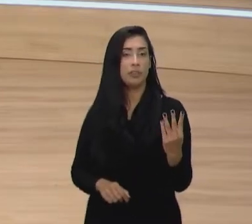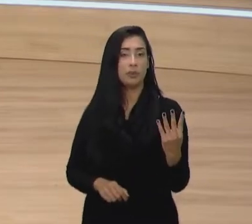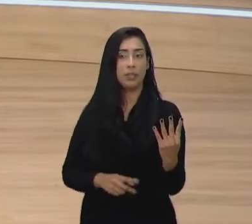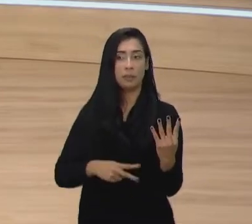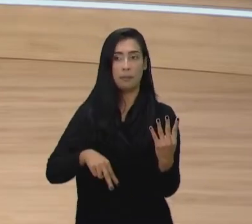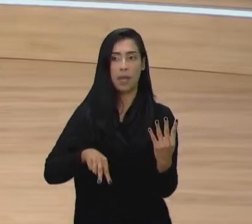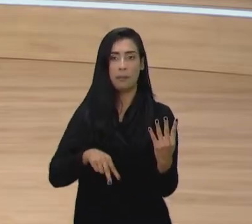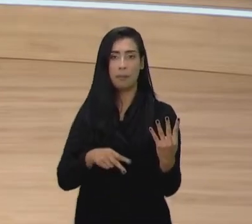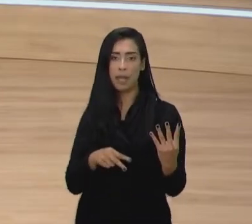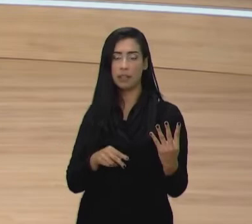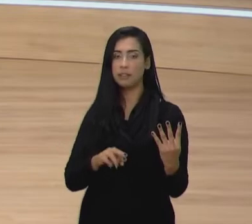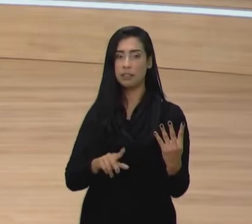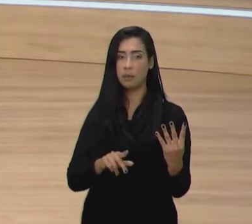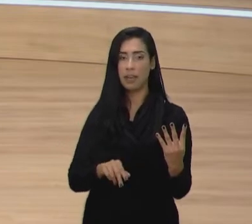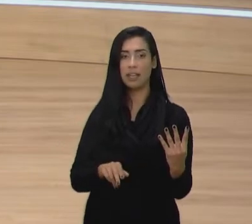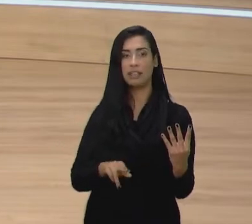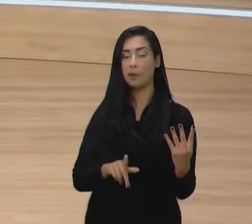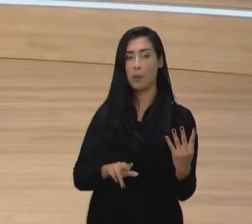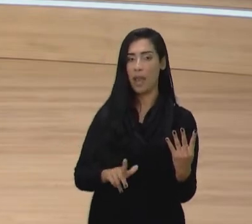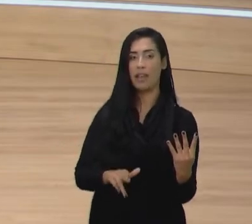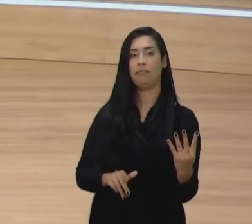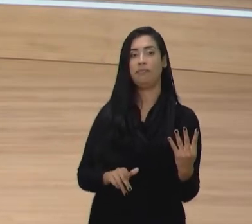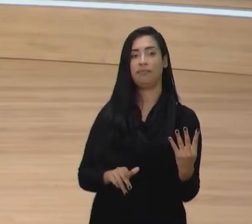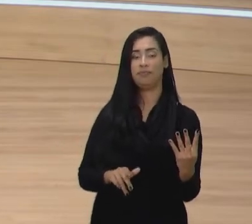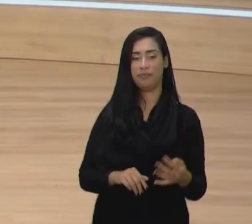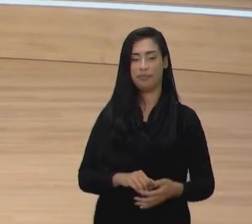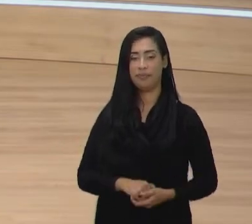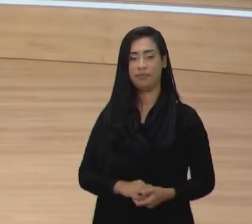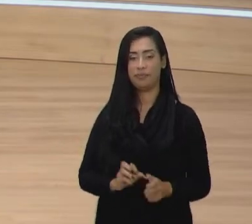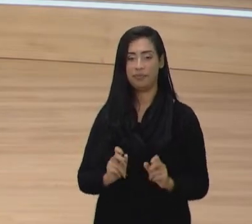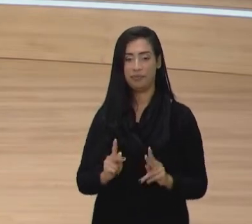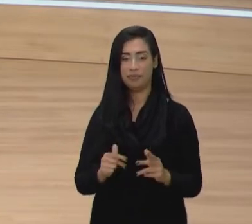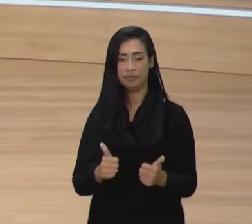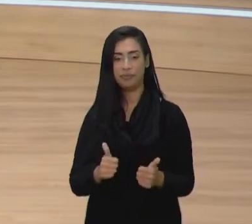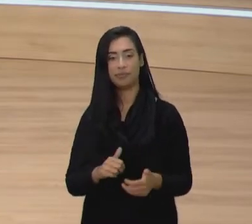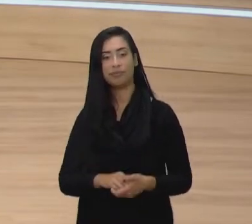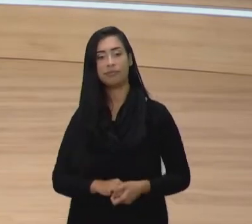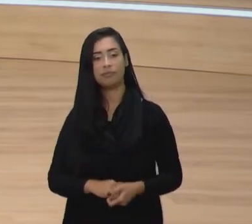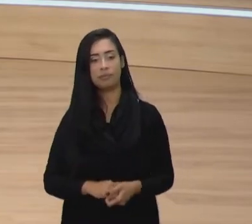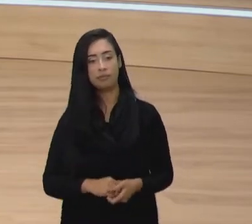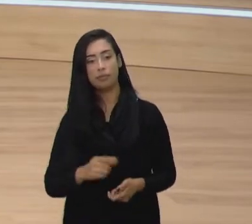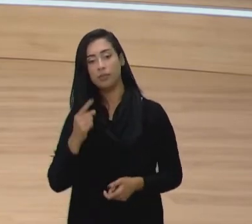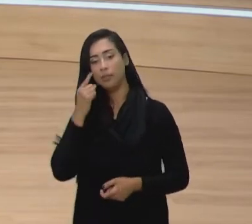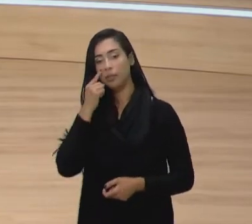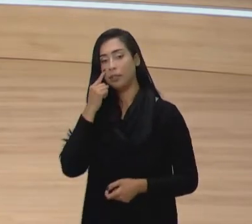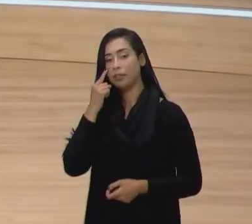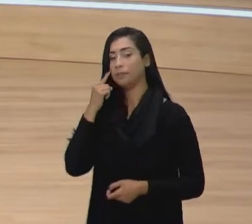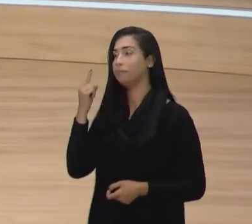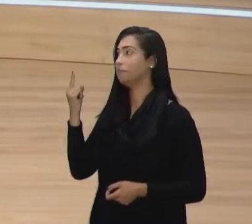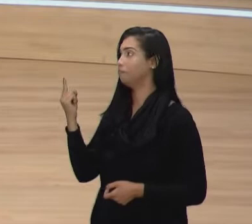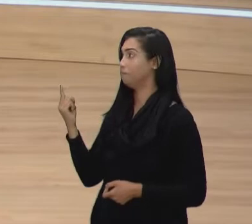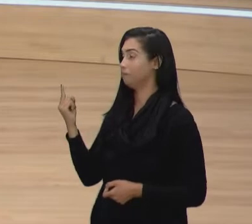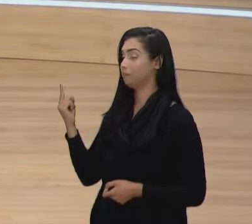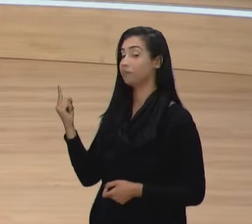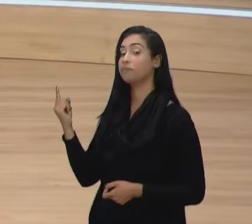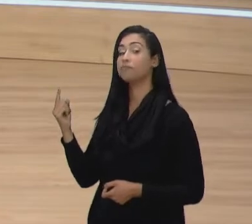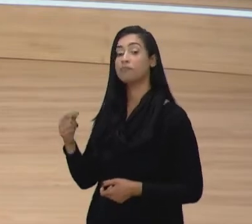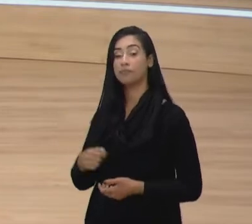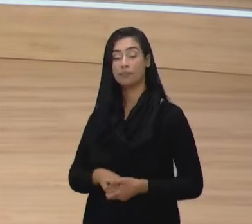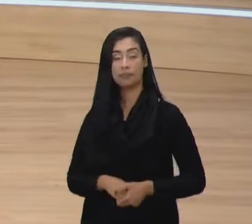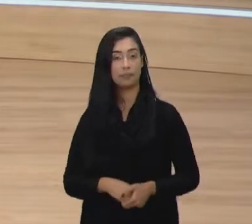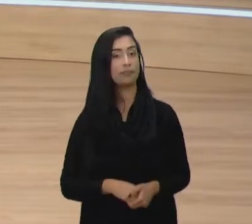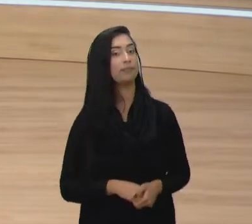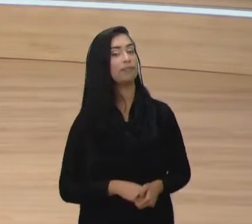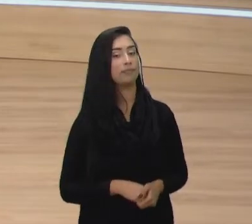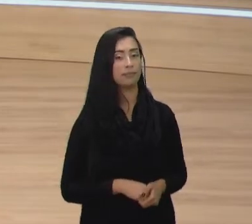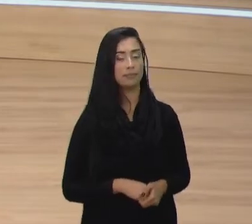ele. Então, já para aquecer, pedir para que a professora Alessandra fique de costas. Vocês podem acompanhar ela para ficar um pouco mais fácil. Vocês vão